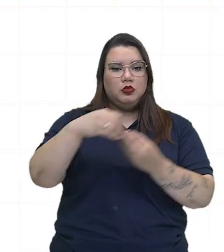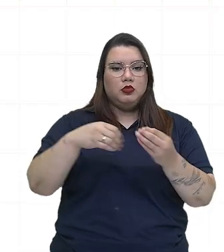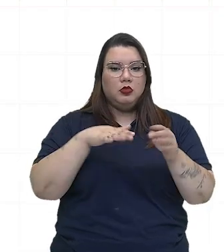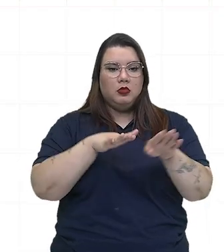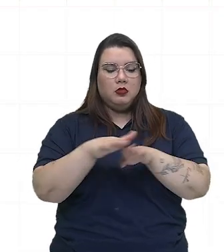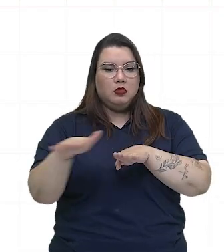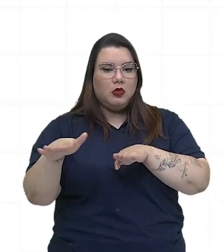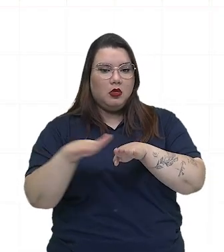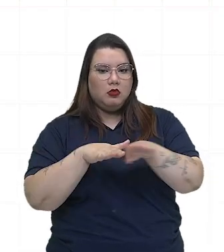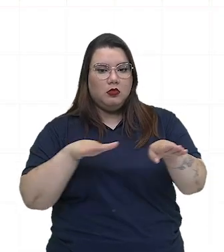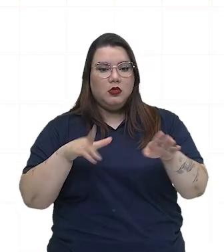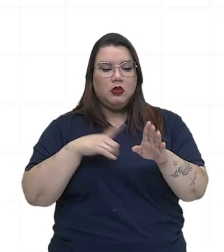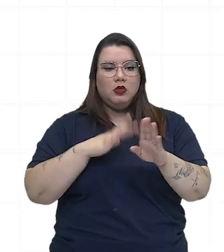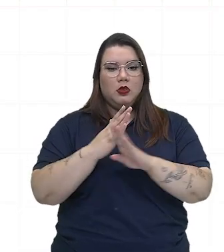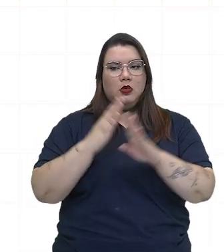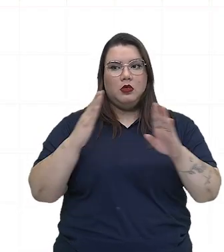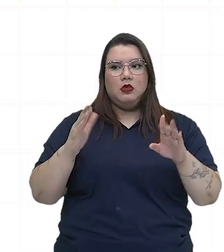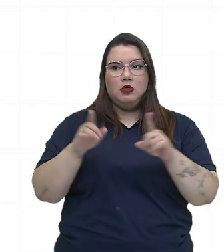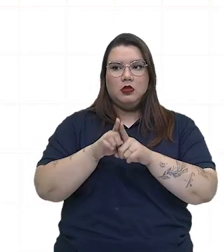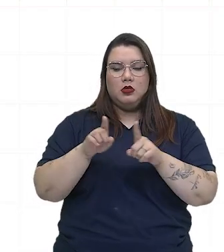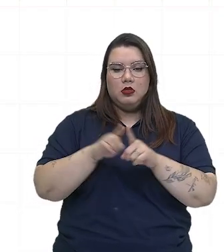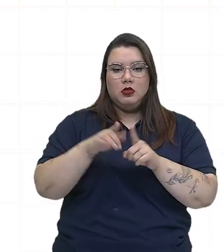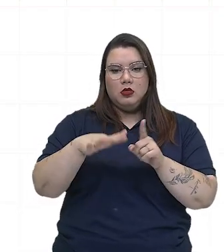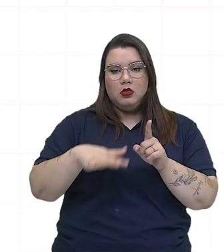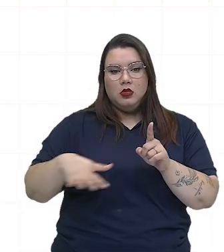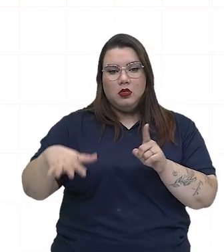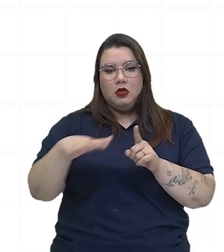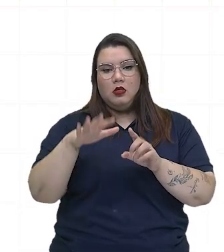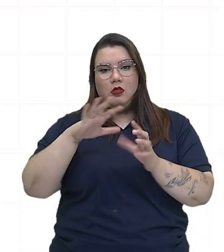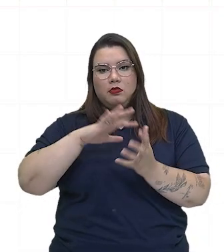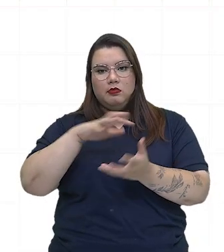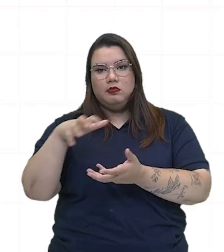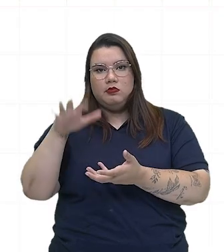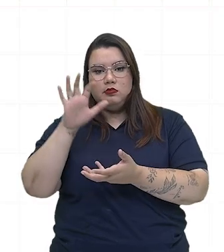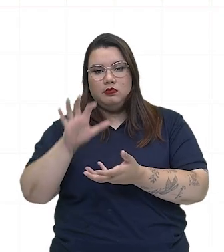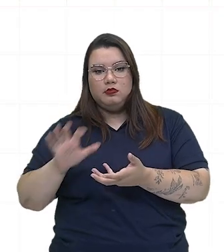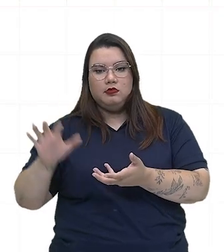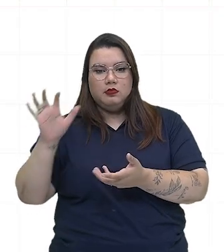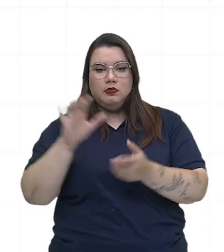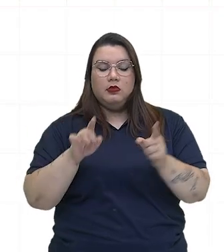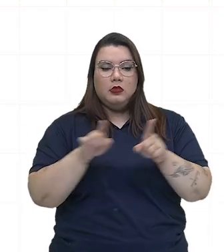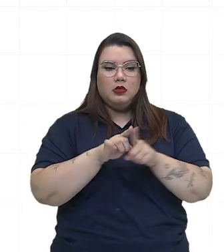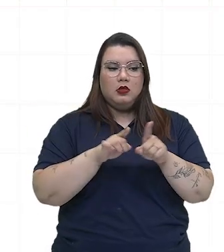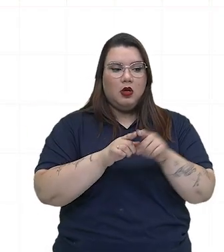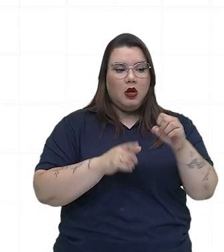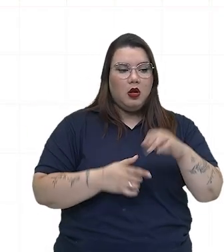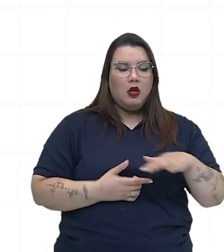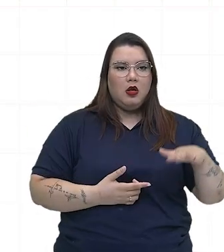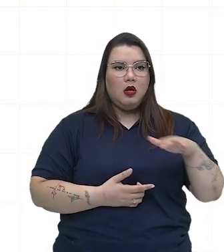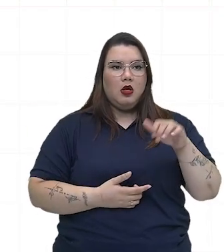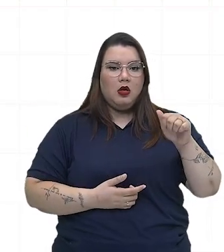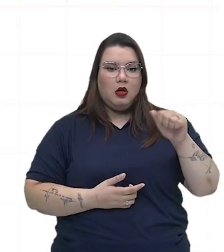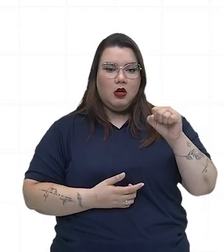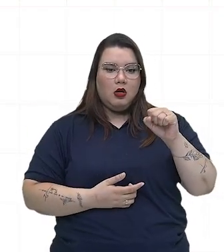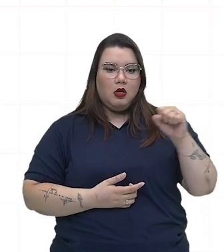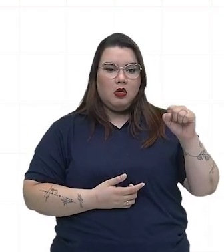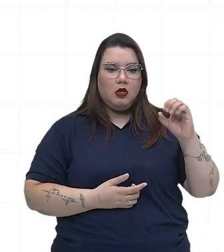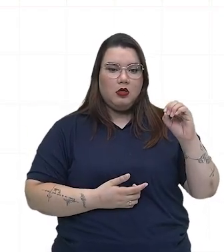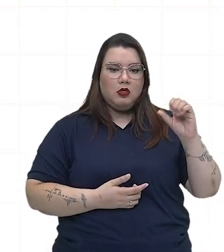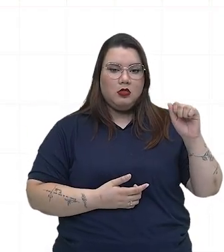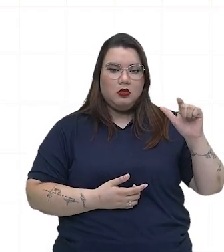são tipos encontrados tanto nos continentes como também no